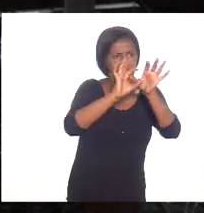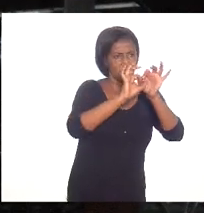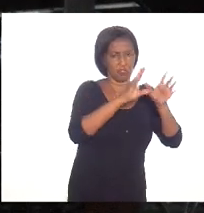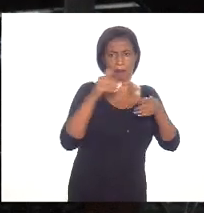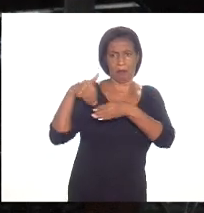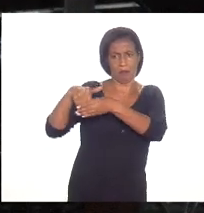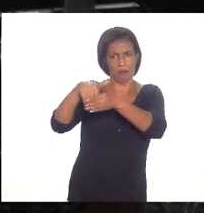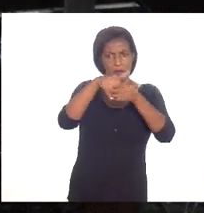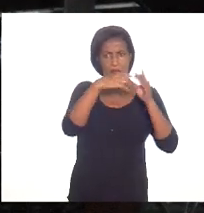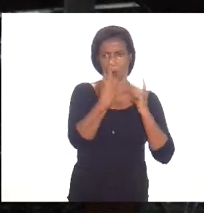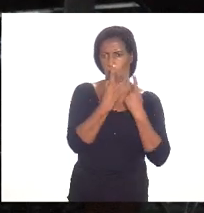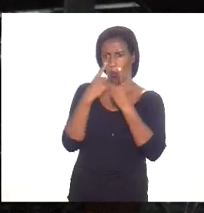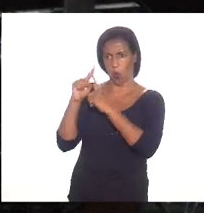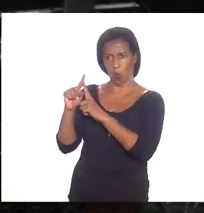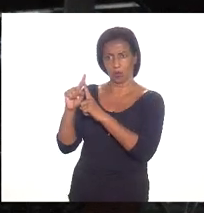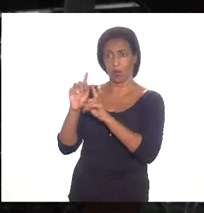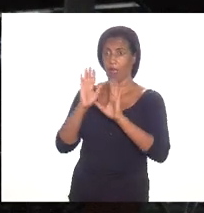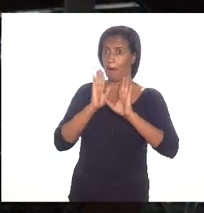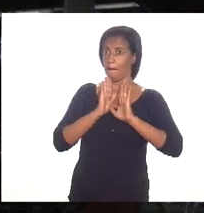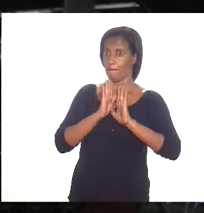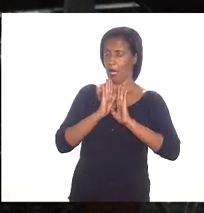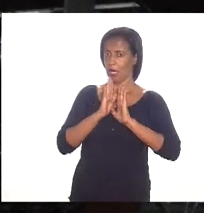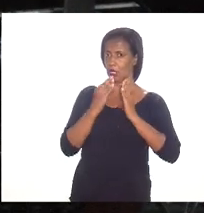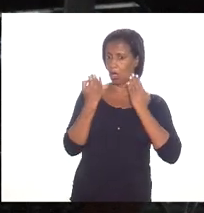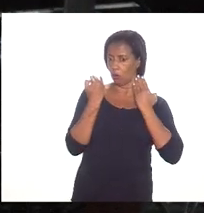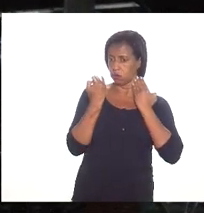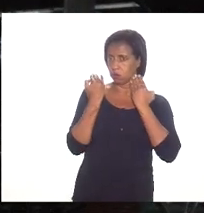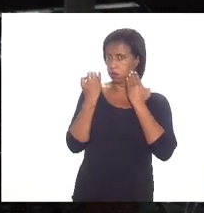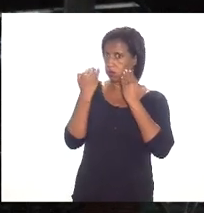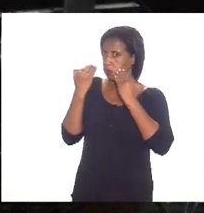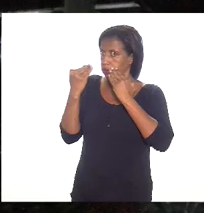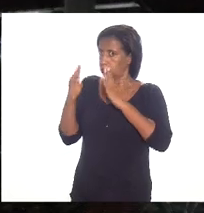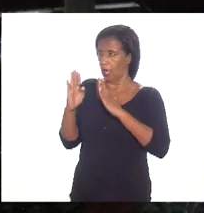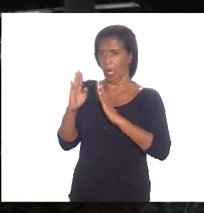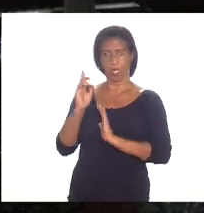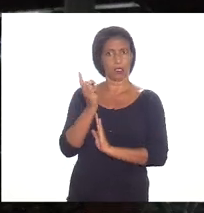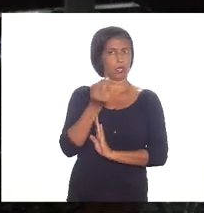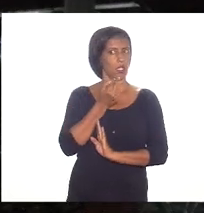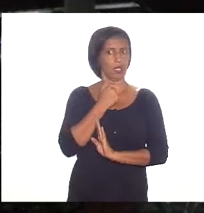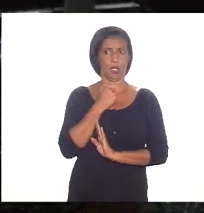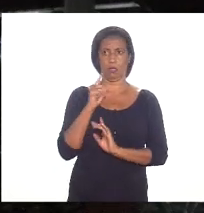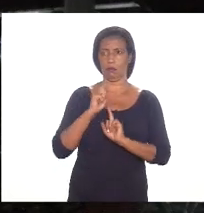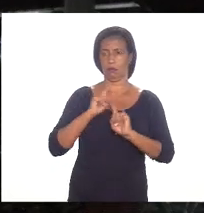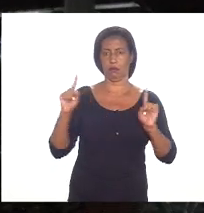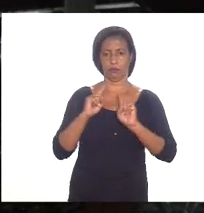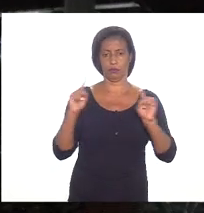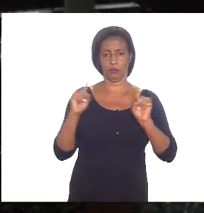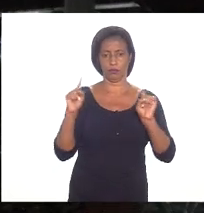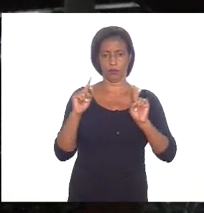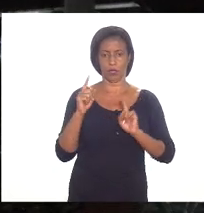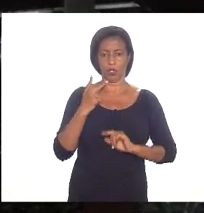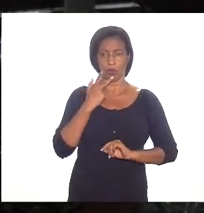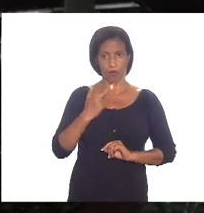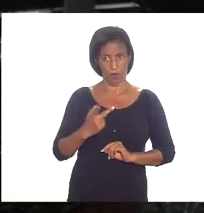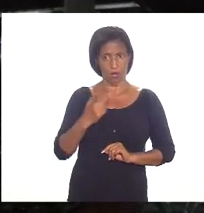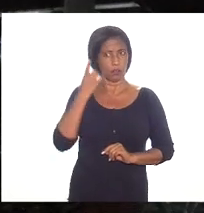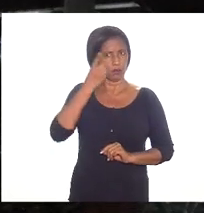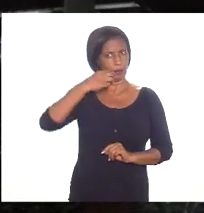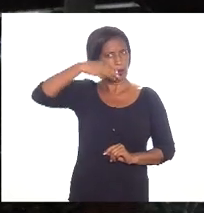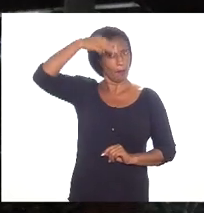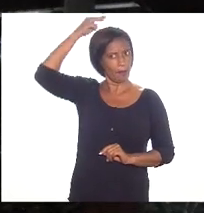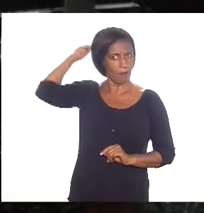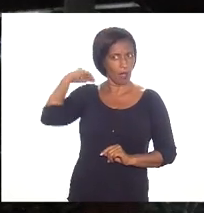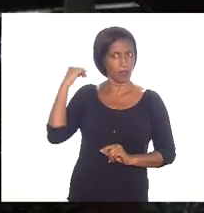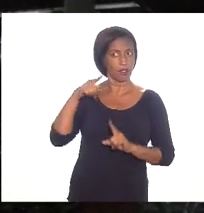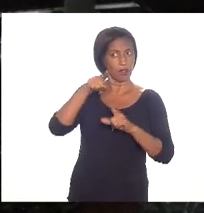abstenção, mas ameaça aqui eu não vou permitir. Então, estou dizendo isso, deputado Márcio Pacheco, que Vossa